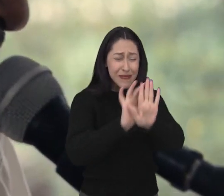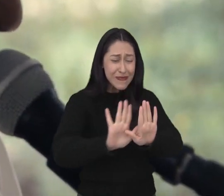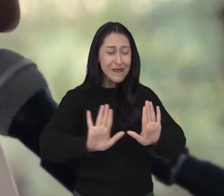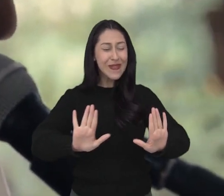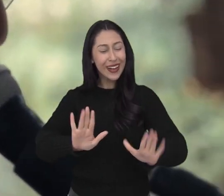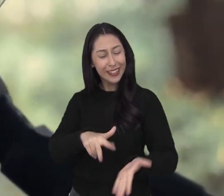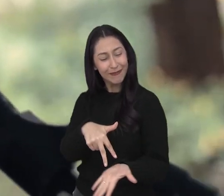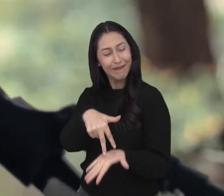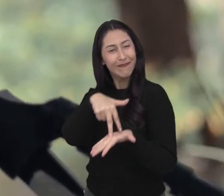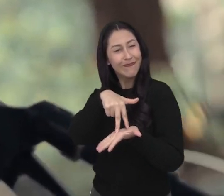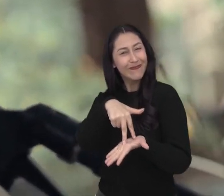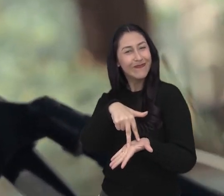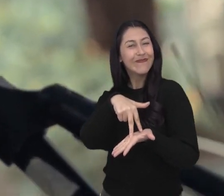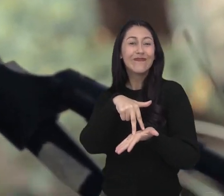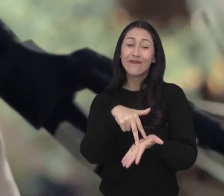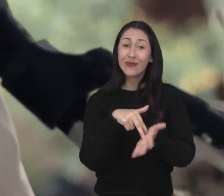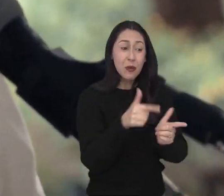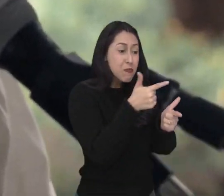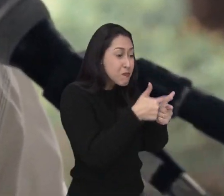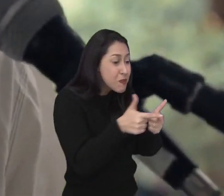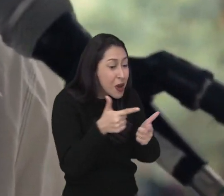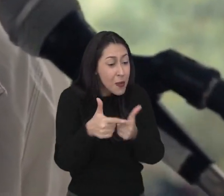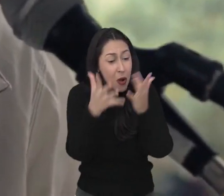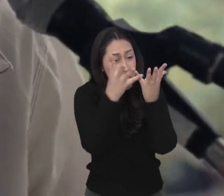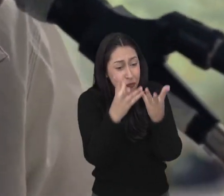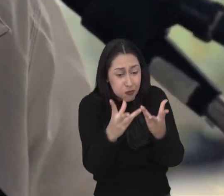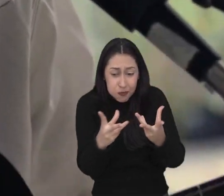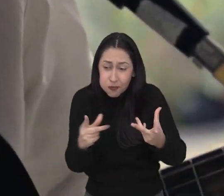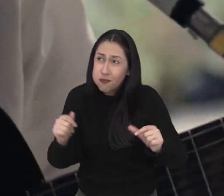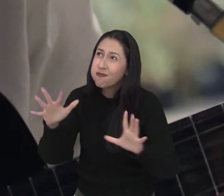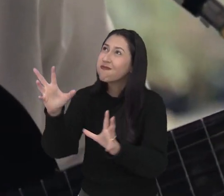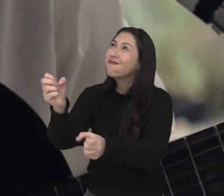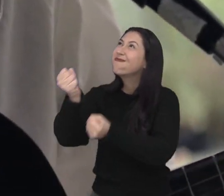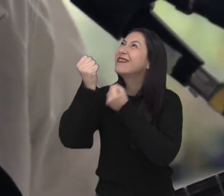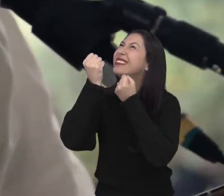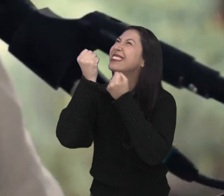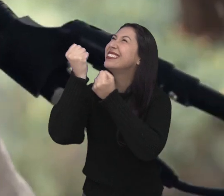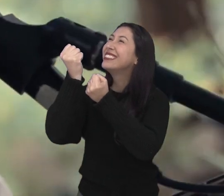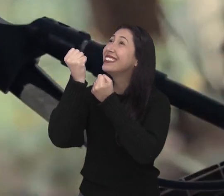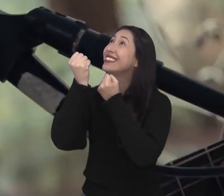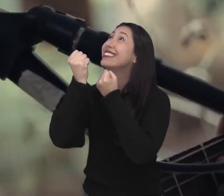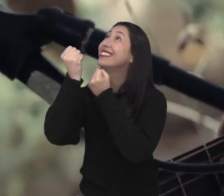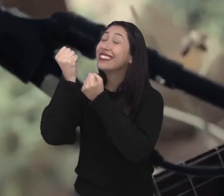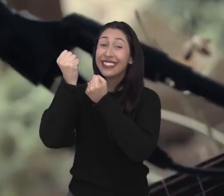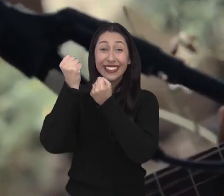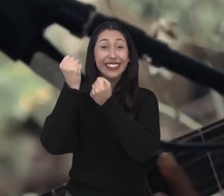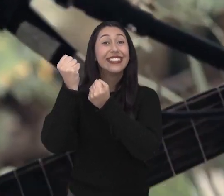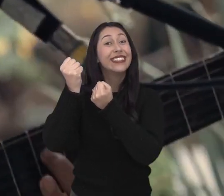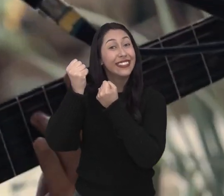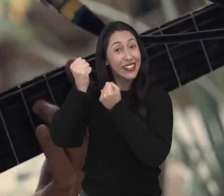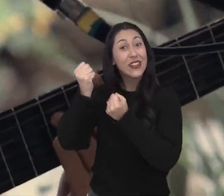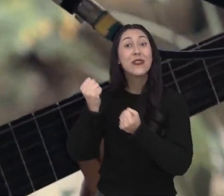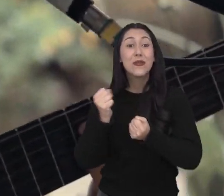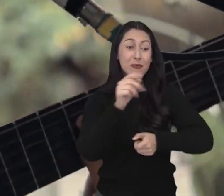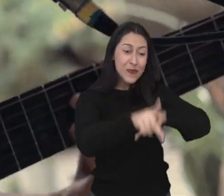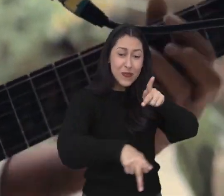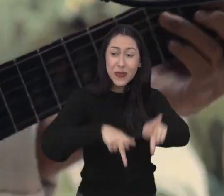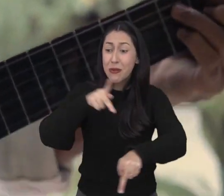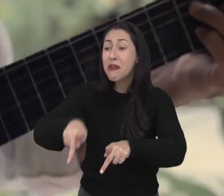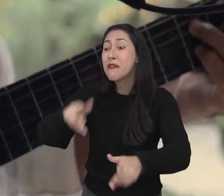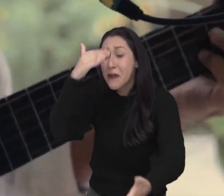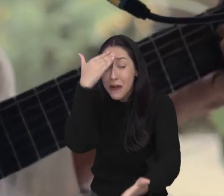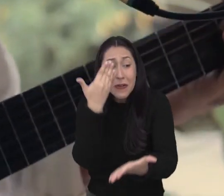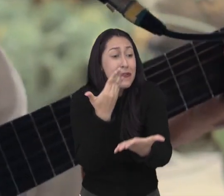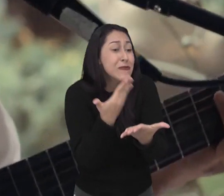sol apareceu nada ruim durar para sempre e a fé nunca morreu eu confio em minha